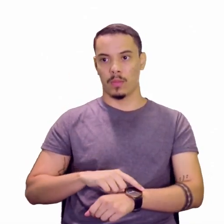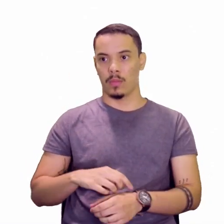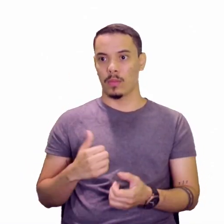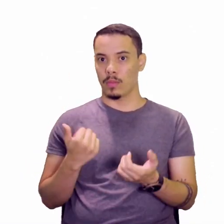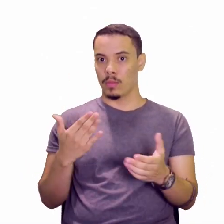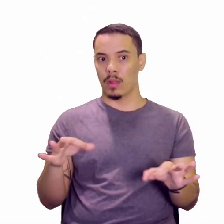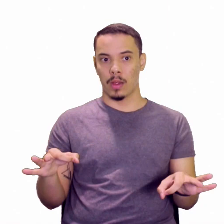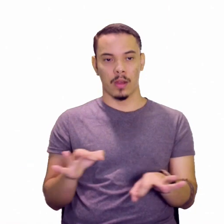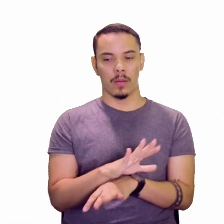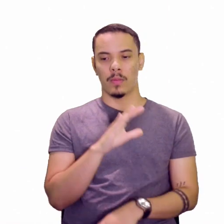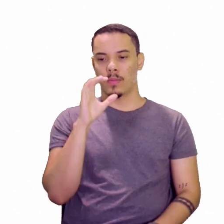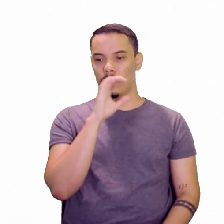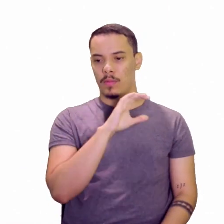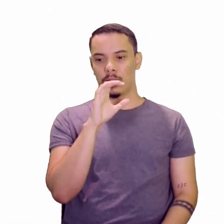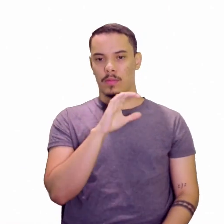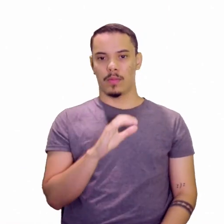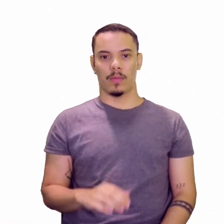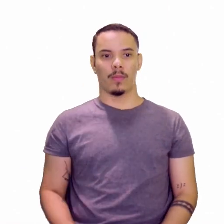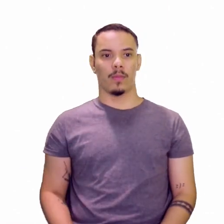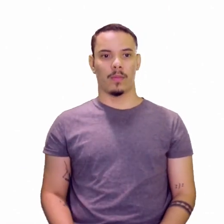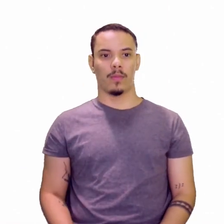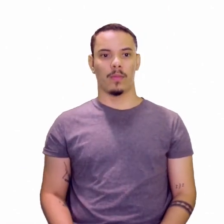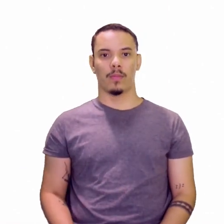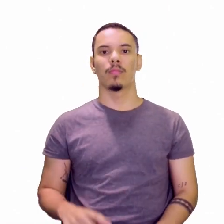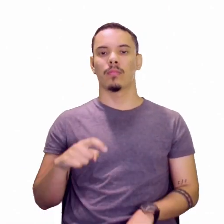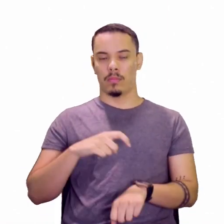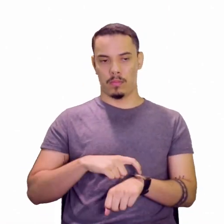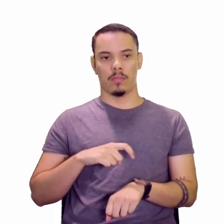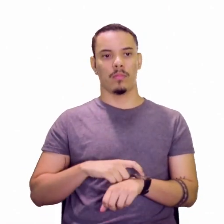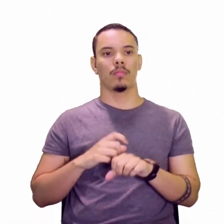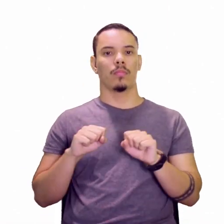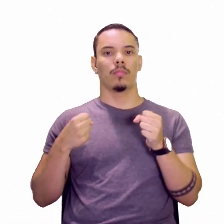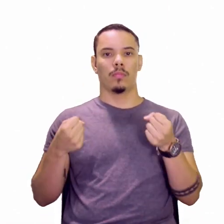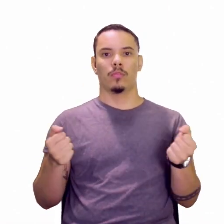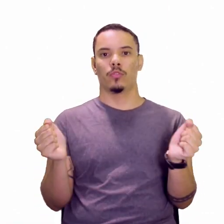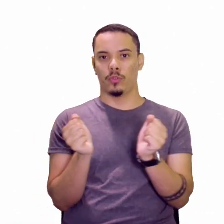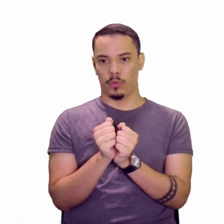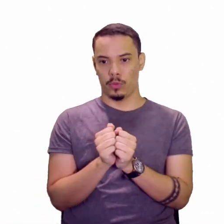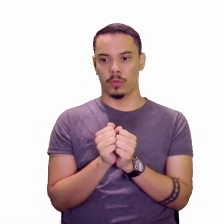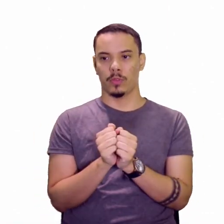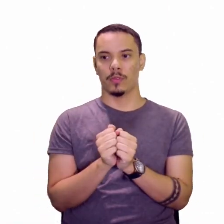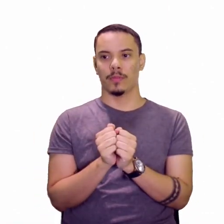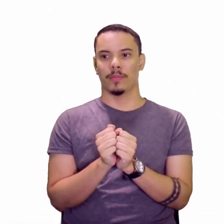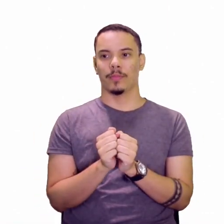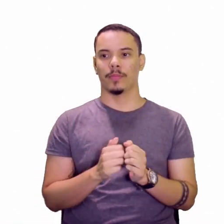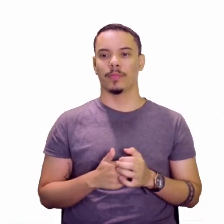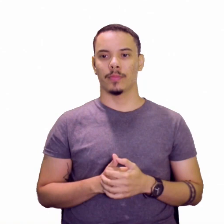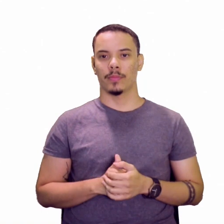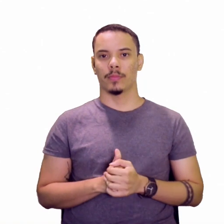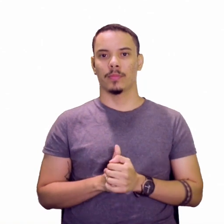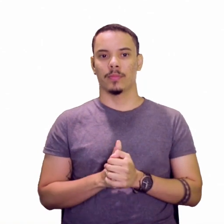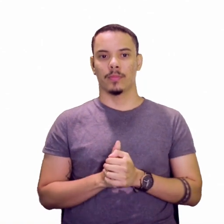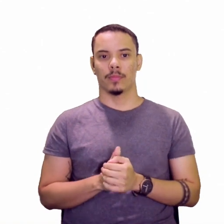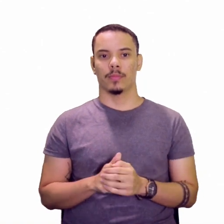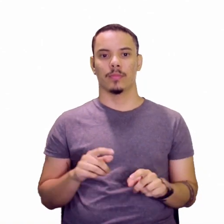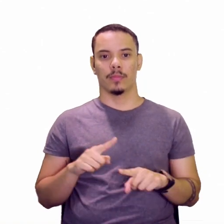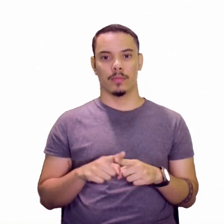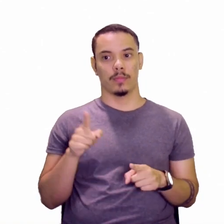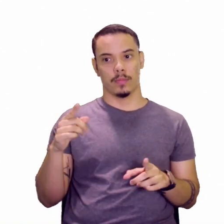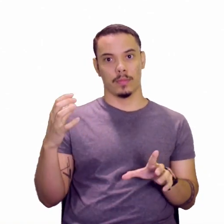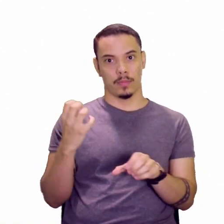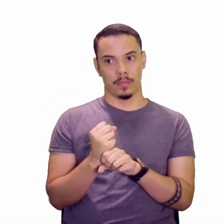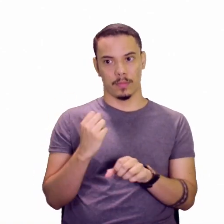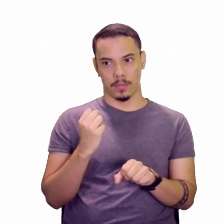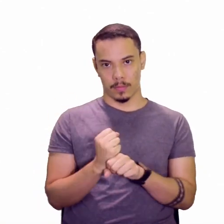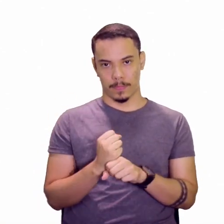aí já acabava com isso, não precisava calcular nada. Sim, tem o tempo lá também, mas tô aqui brincando. aqui é para Senão não calcular. precisava